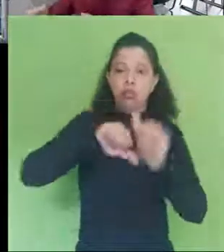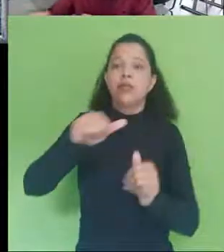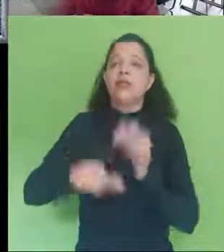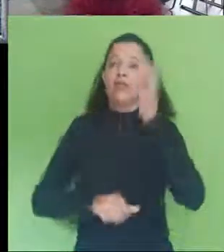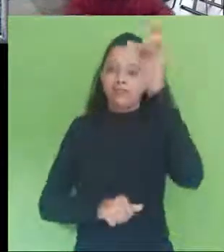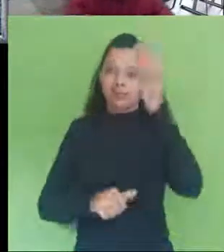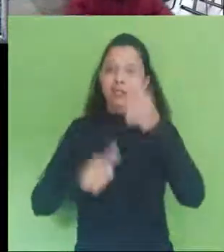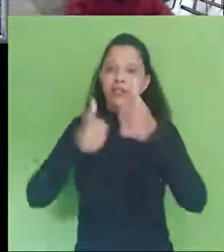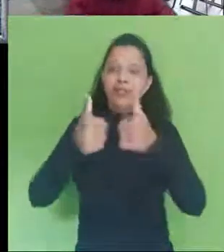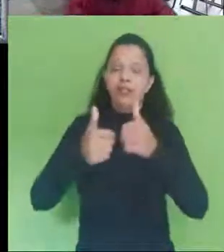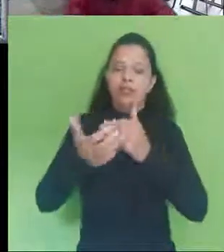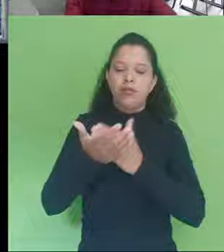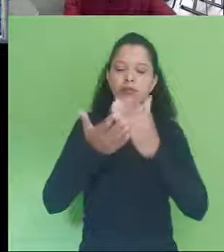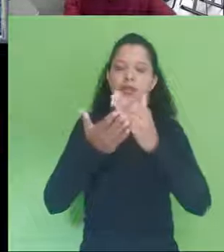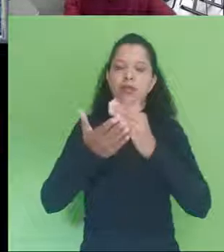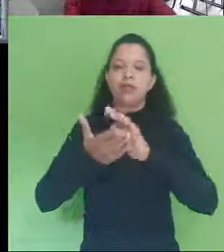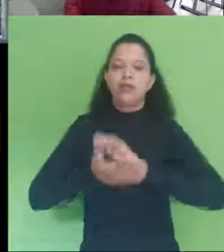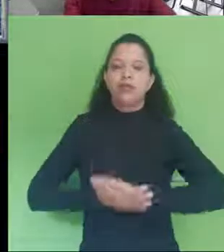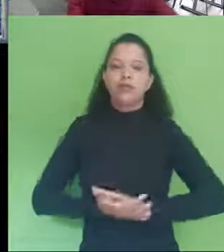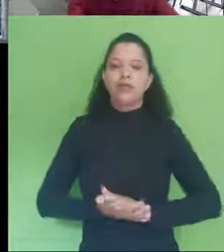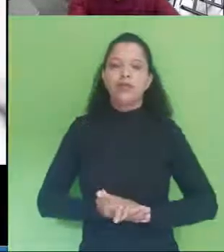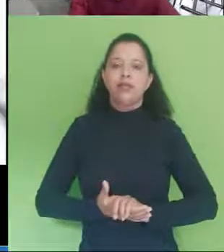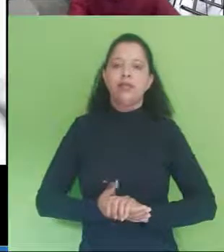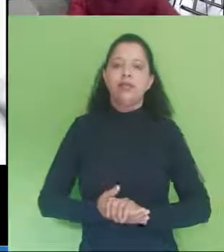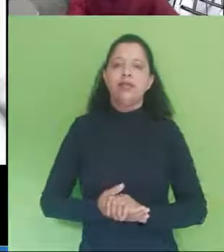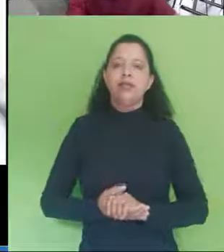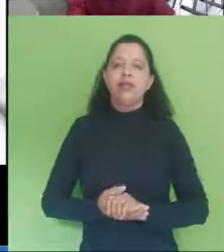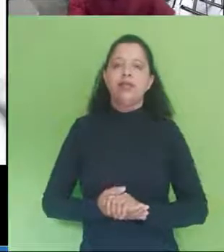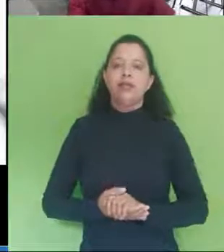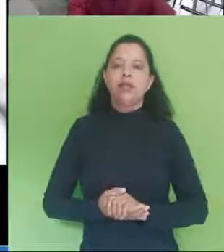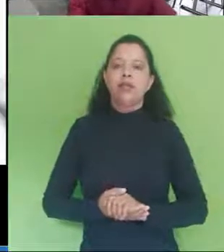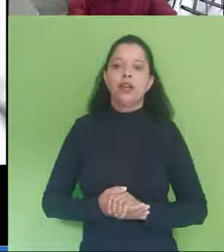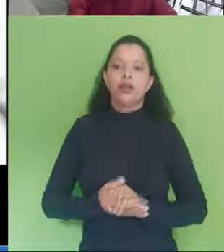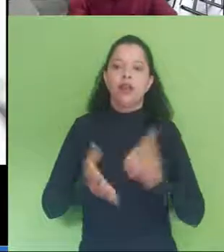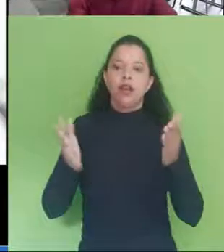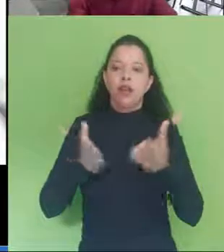mudar o futuro. Beleza? Continuemos,